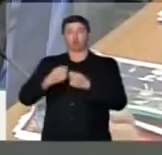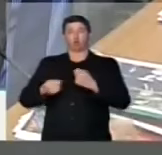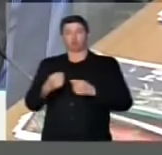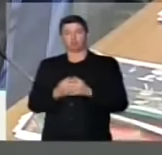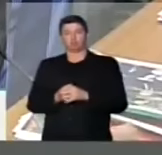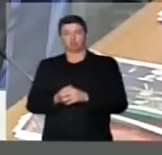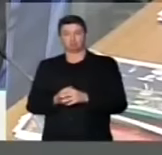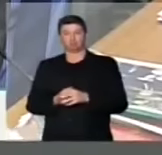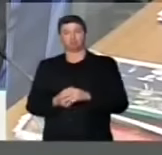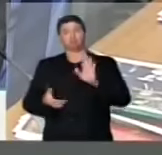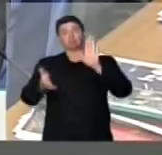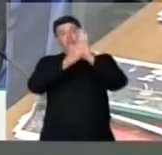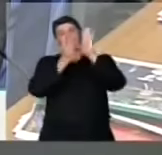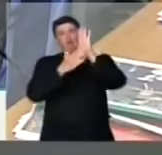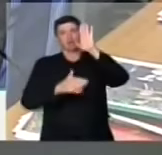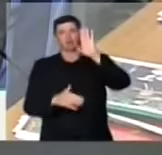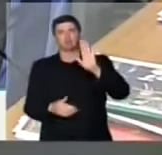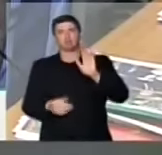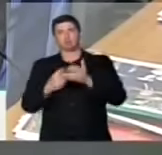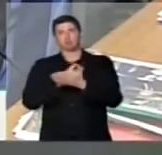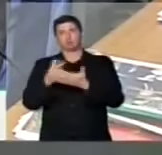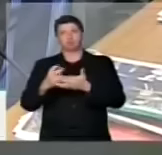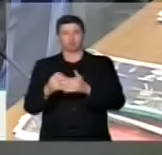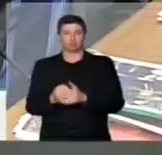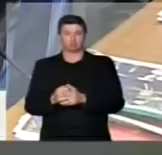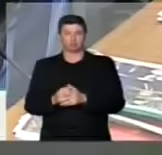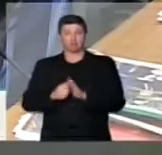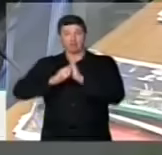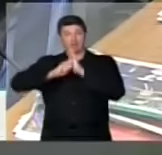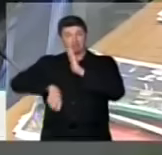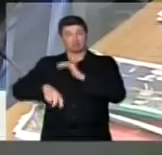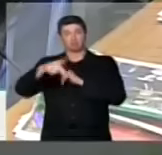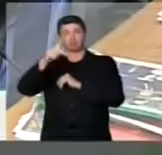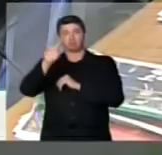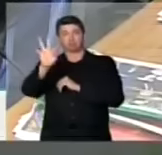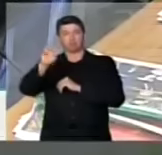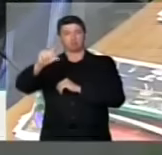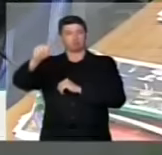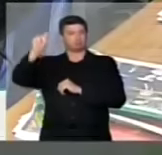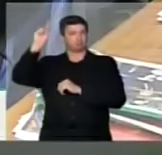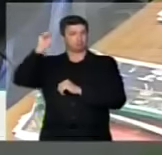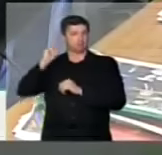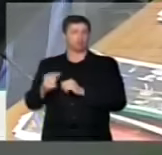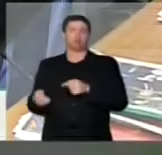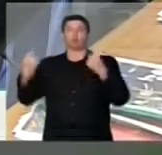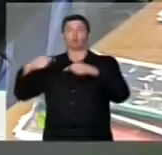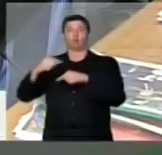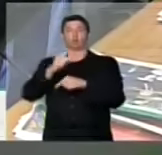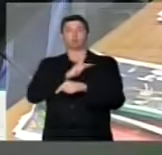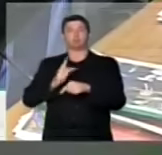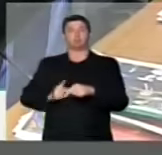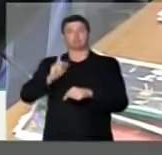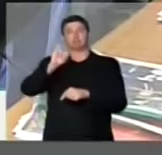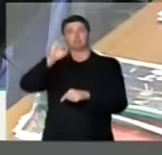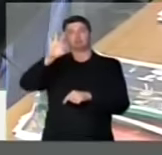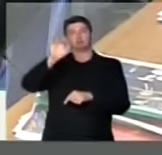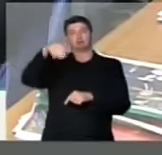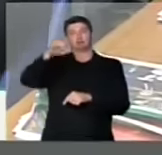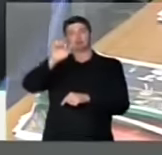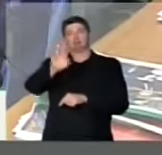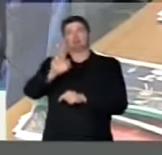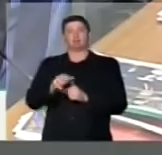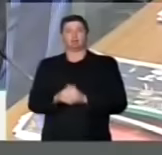Está aqui um pedido de impeachment assinado pelo PT contra o presidente Itamar